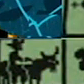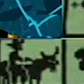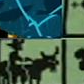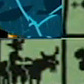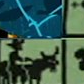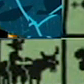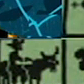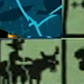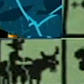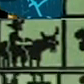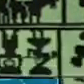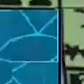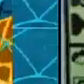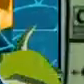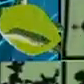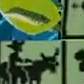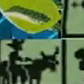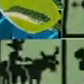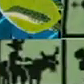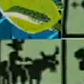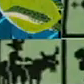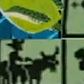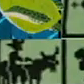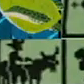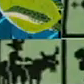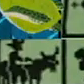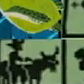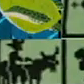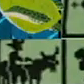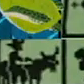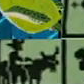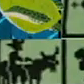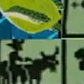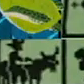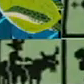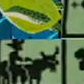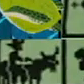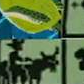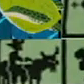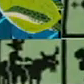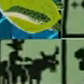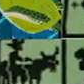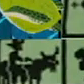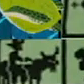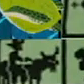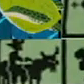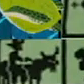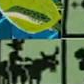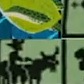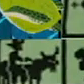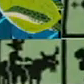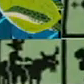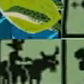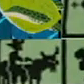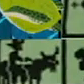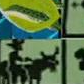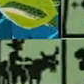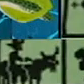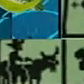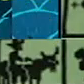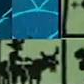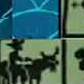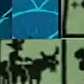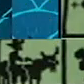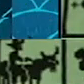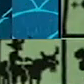e atrapalhada em uma rede de pescaria, ficou toda enroscada. Todo o grupo o ajudou e ela